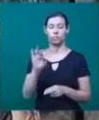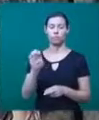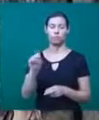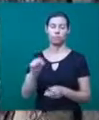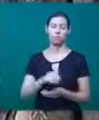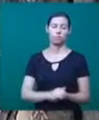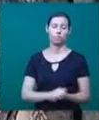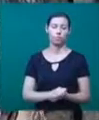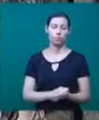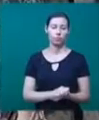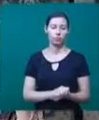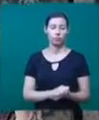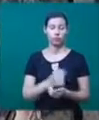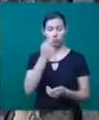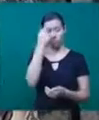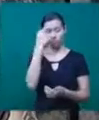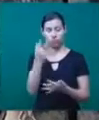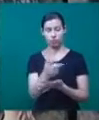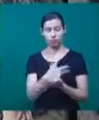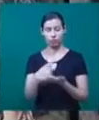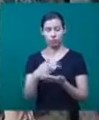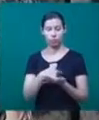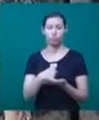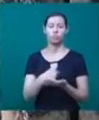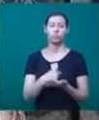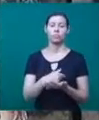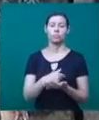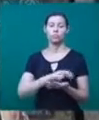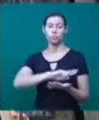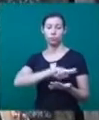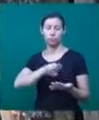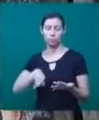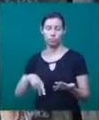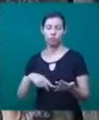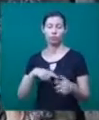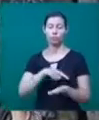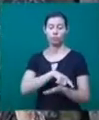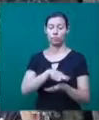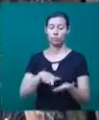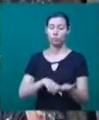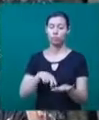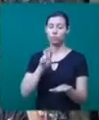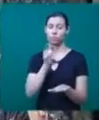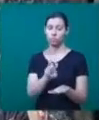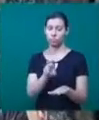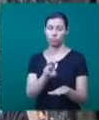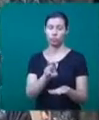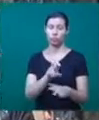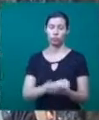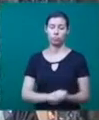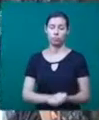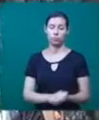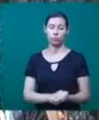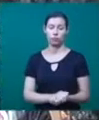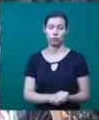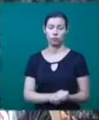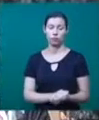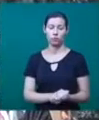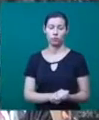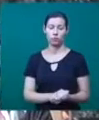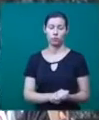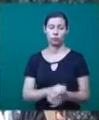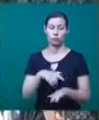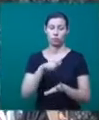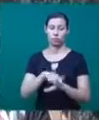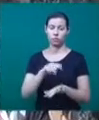pensando na pintura nas linhas que o núcleo tem. Nós temos 5 linhas de pesquisa no núcleo, pintura